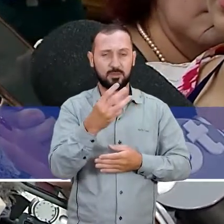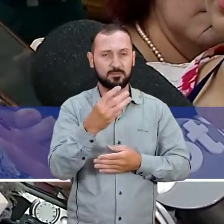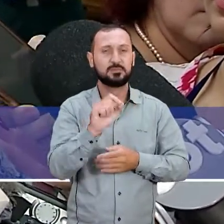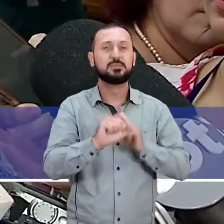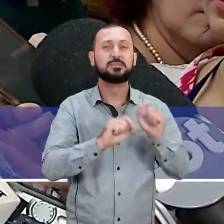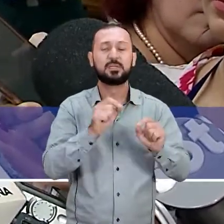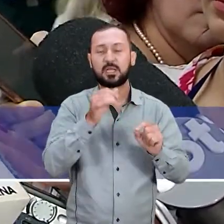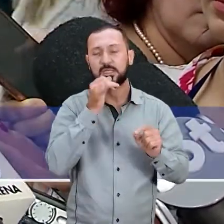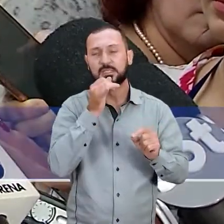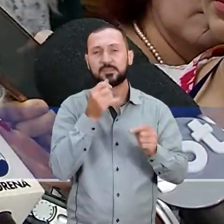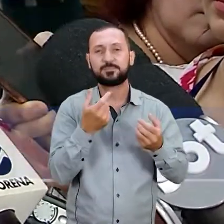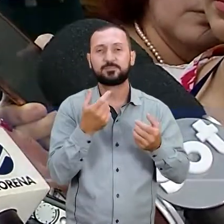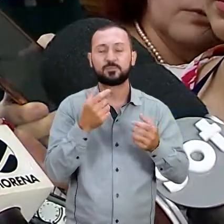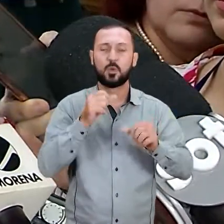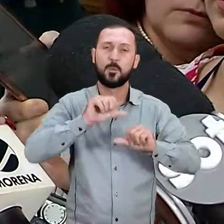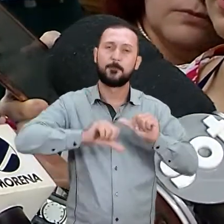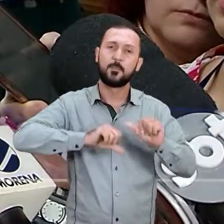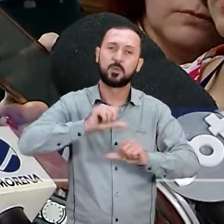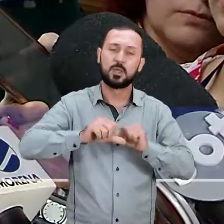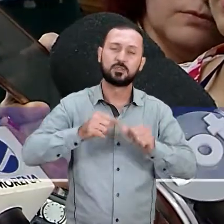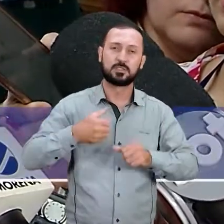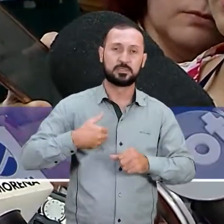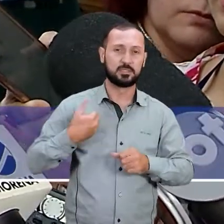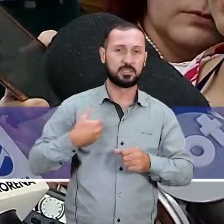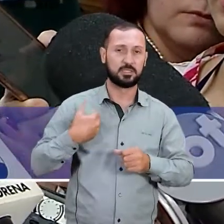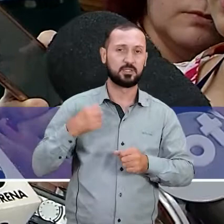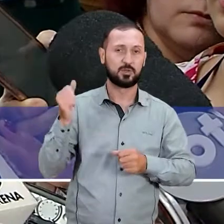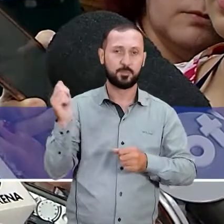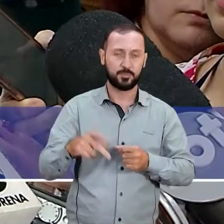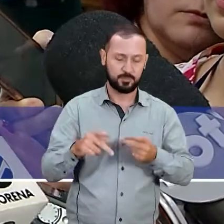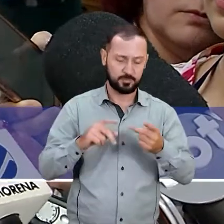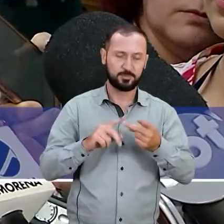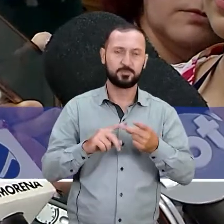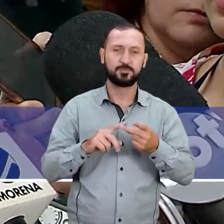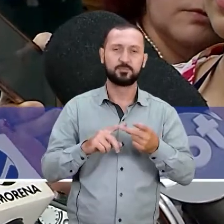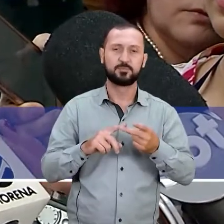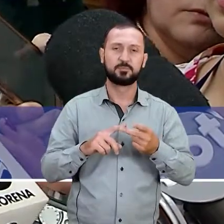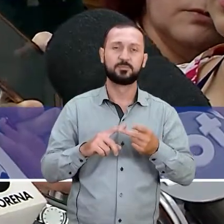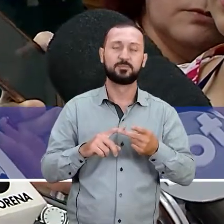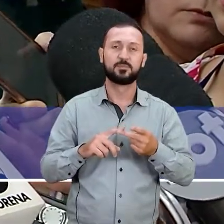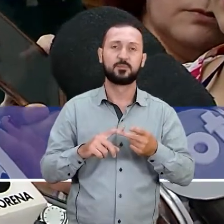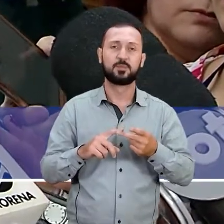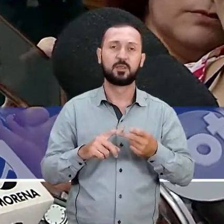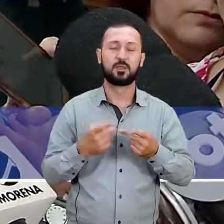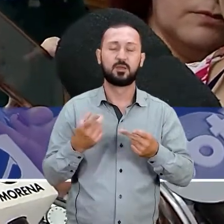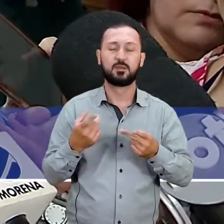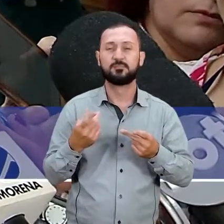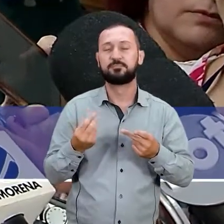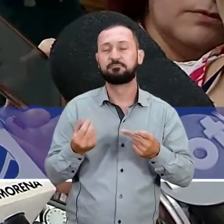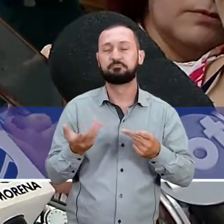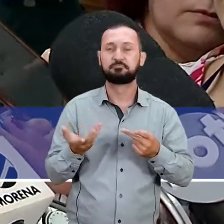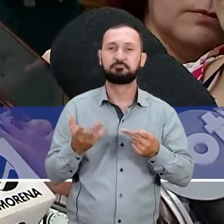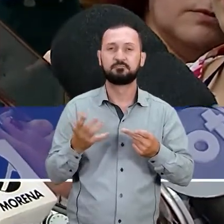103, ou seja, a alteração da idade de aposentadoria para os